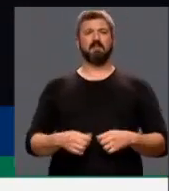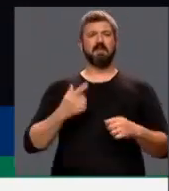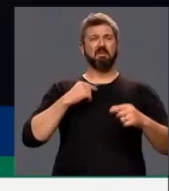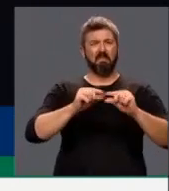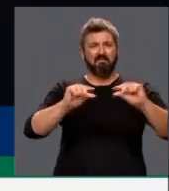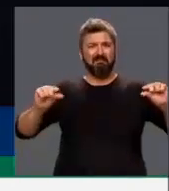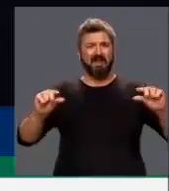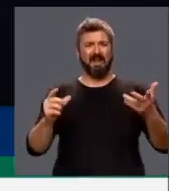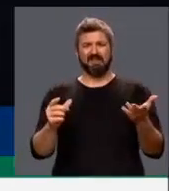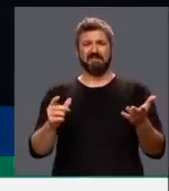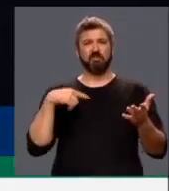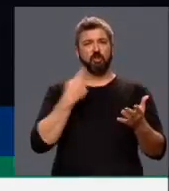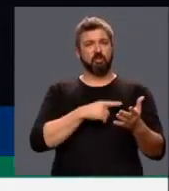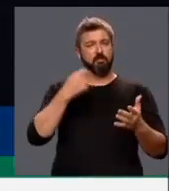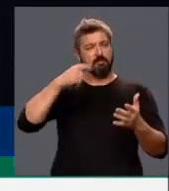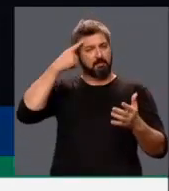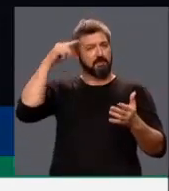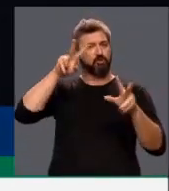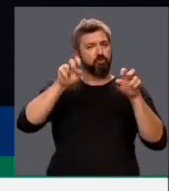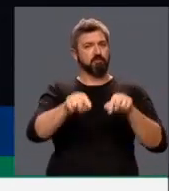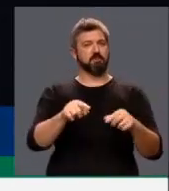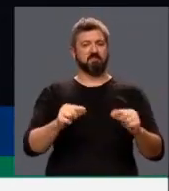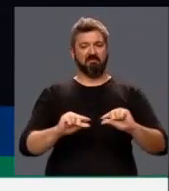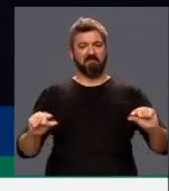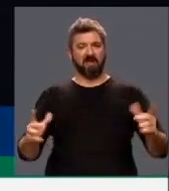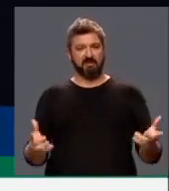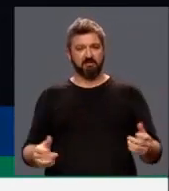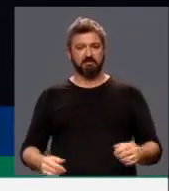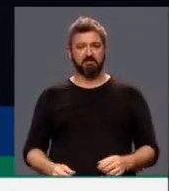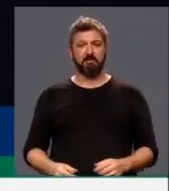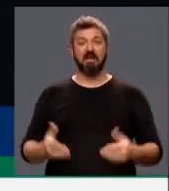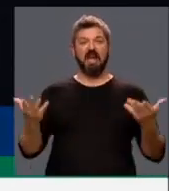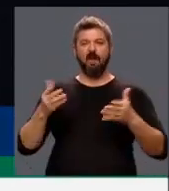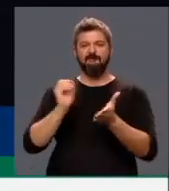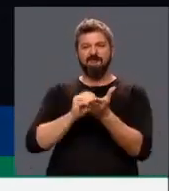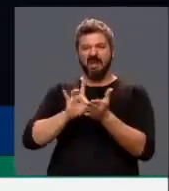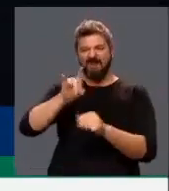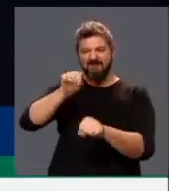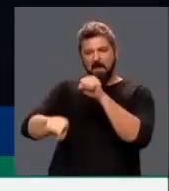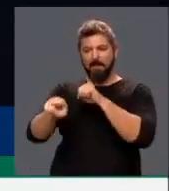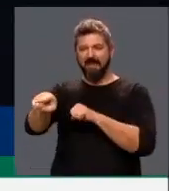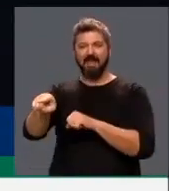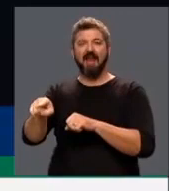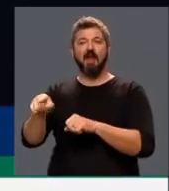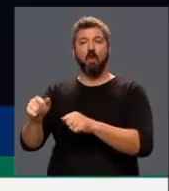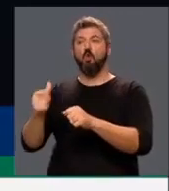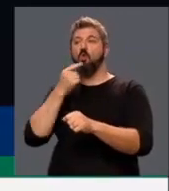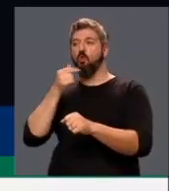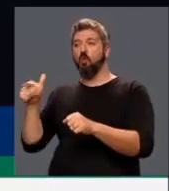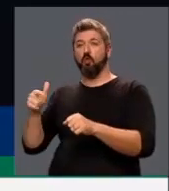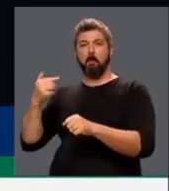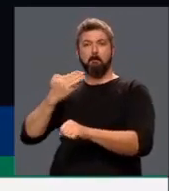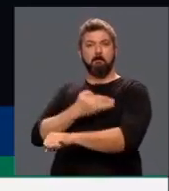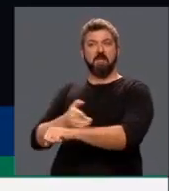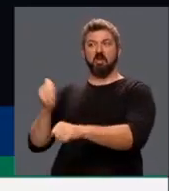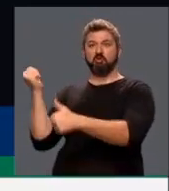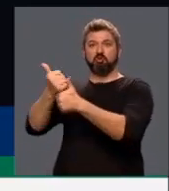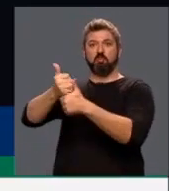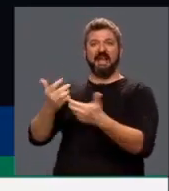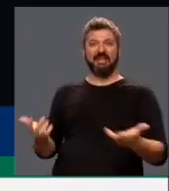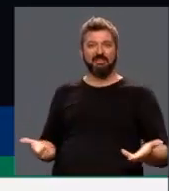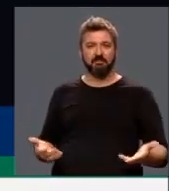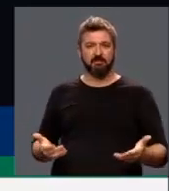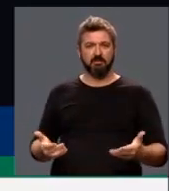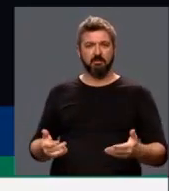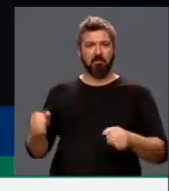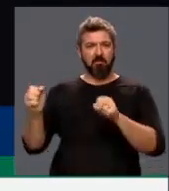que nós precisamos meditar. Agora só falta a gente matar ela e entrar o suplente, que é branco. Isto mostra